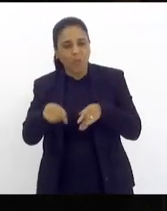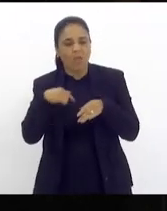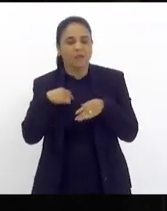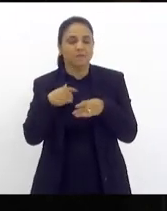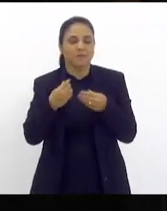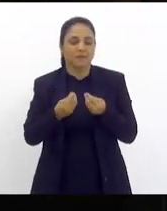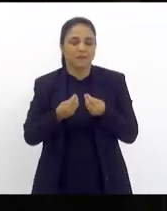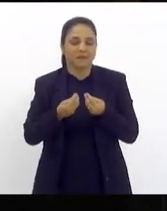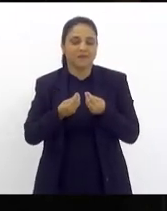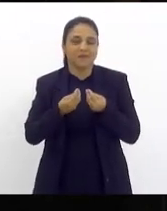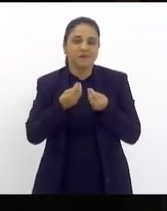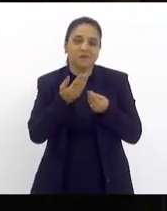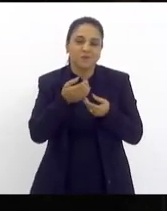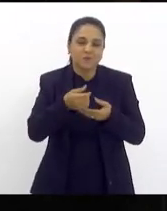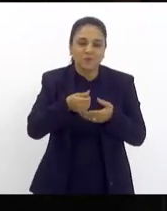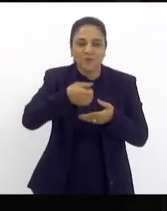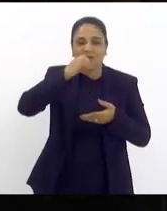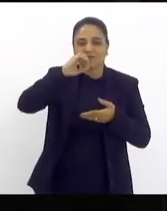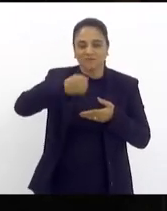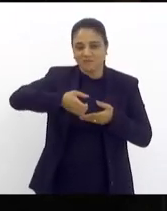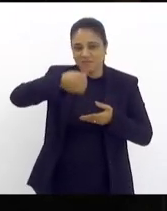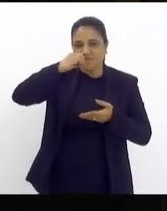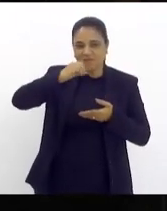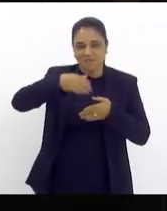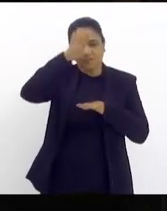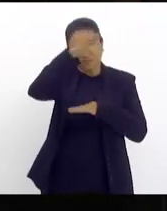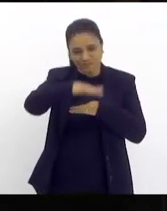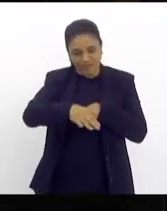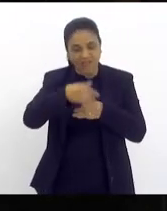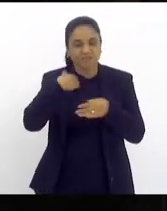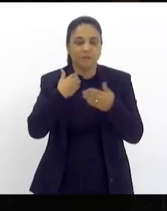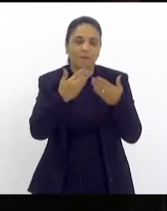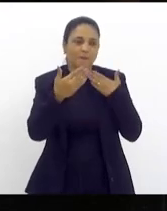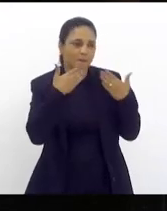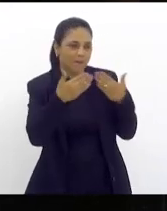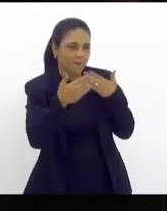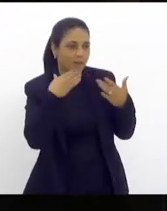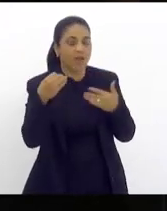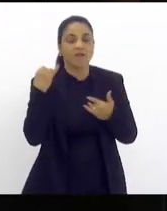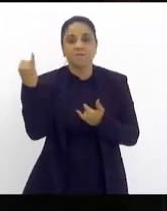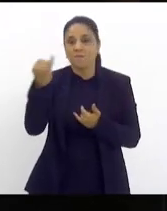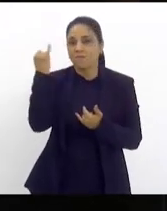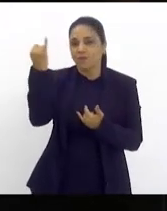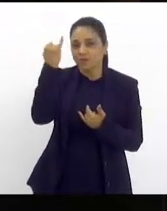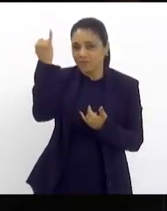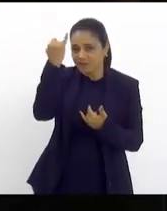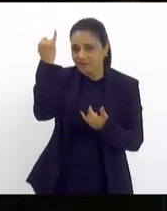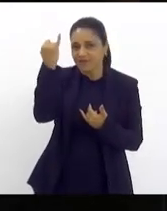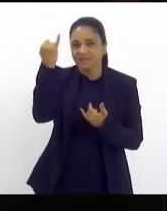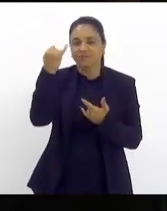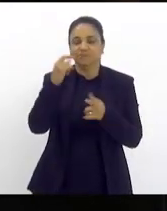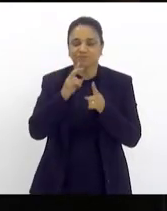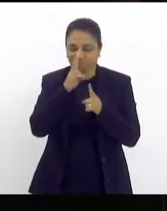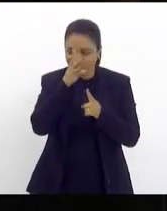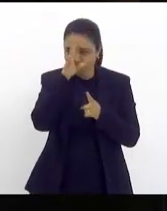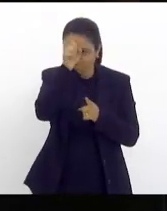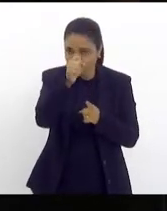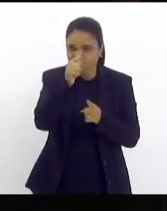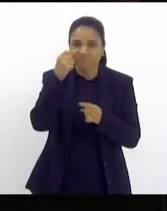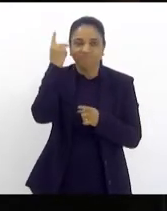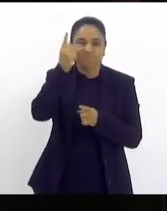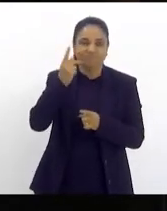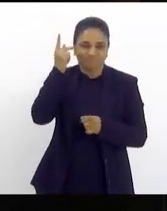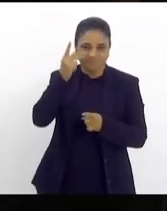para te entregar, mas tenho certeza que são papos muito importantes para a gente cada vez mais fortalecer a política do nosso Rio de